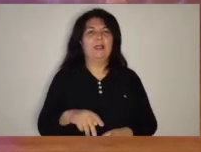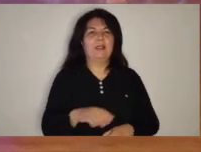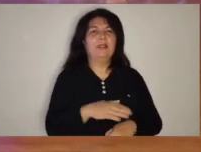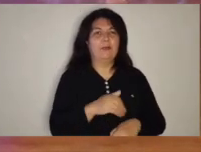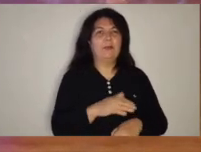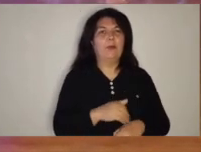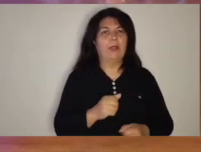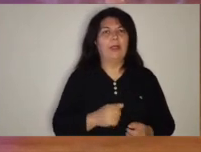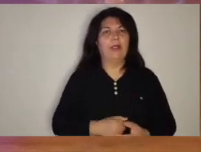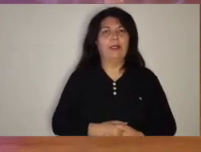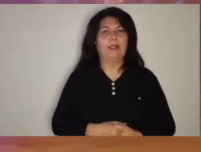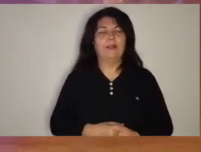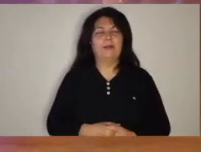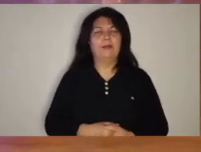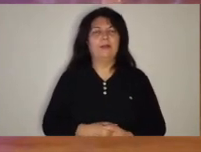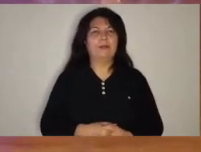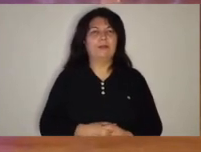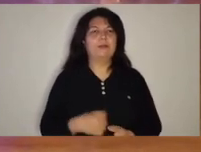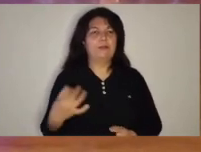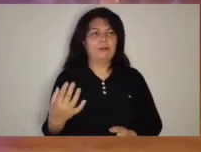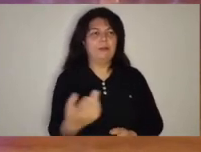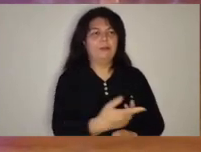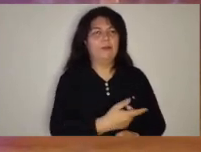nós estávamos